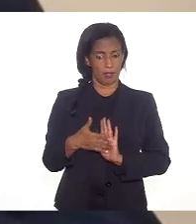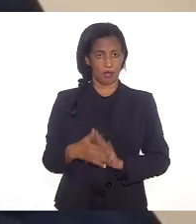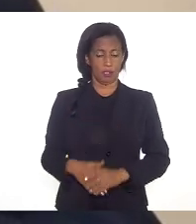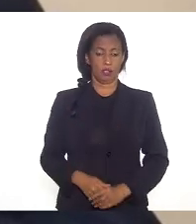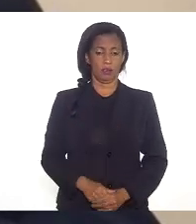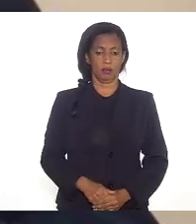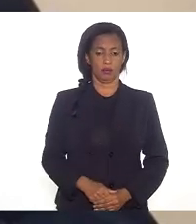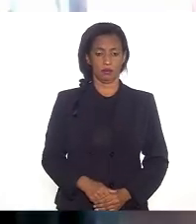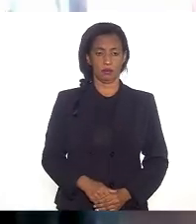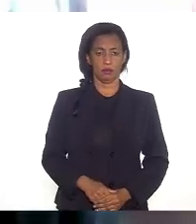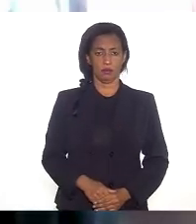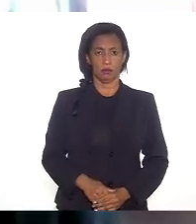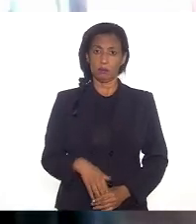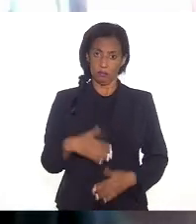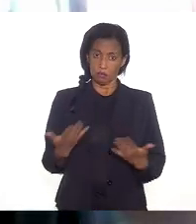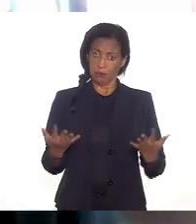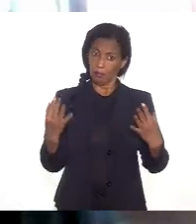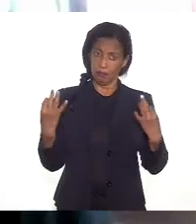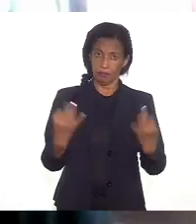Sexta. Perfeito.